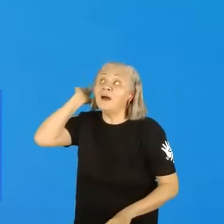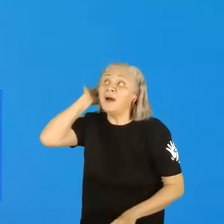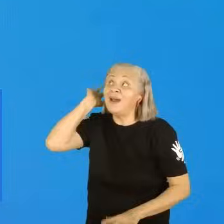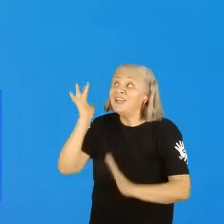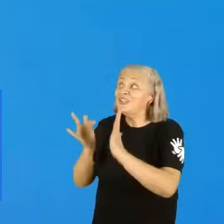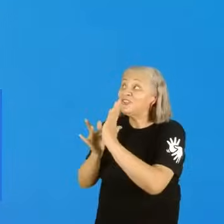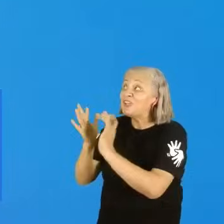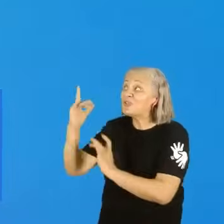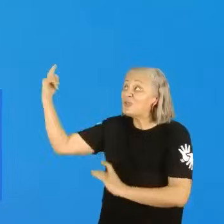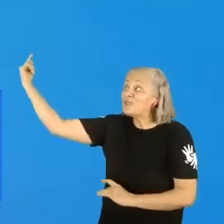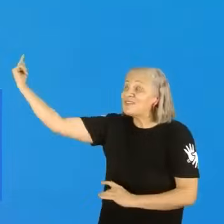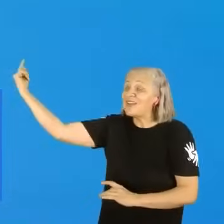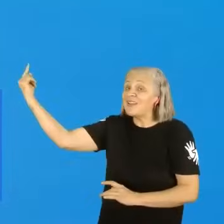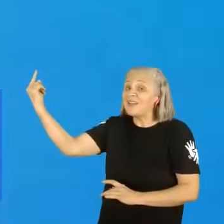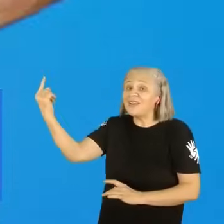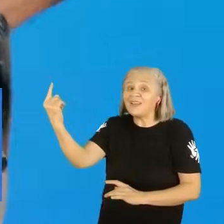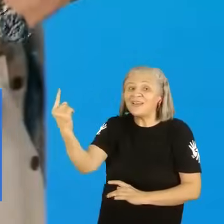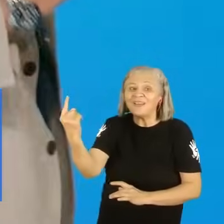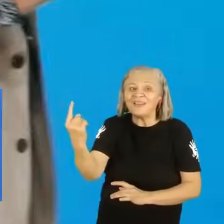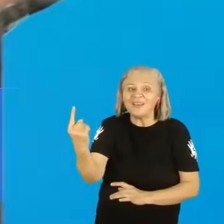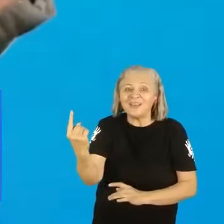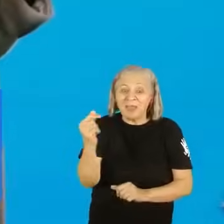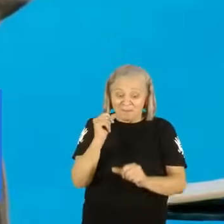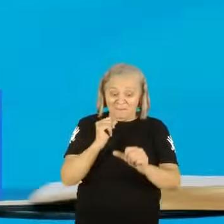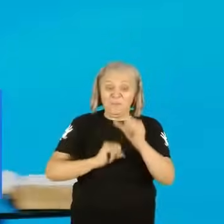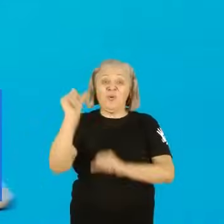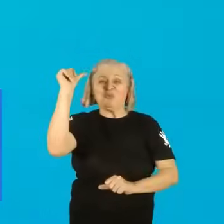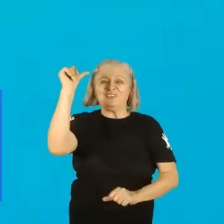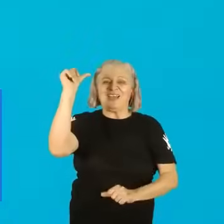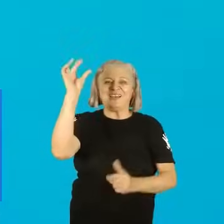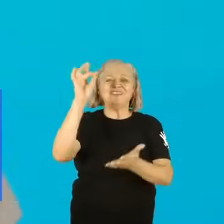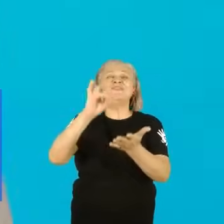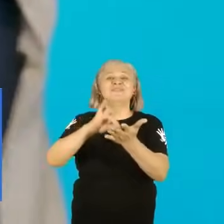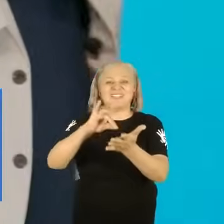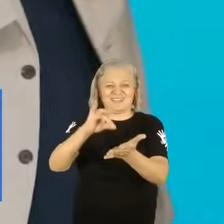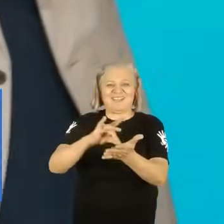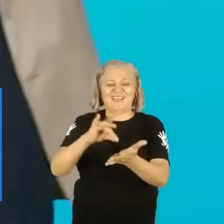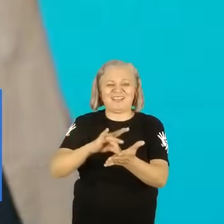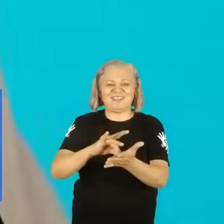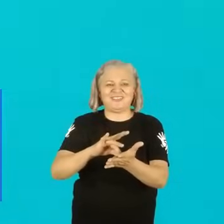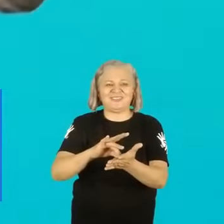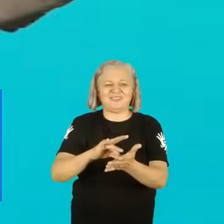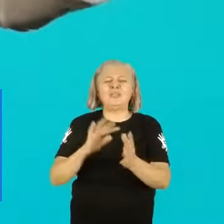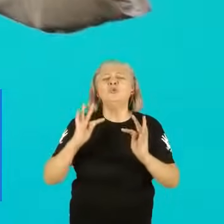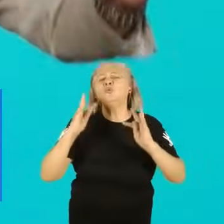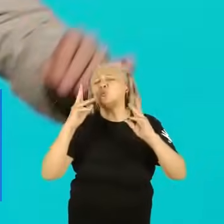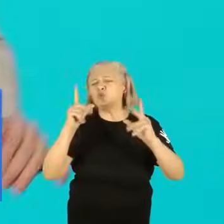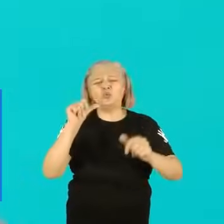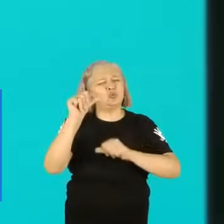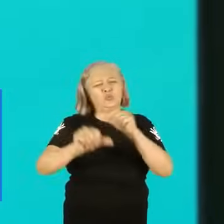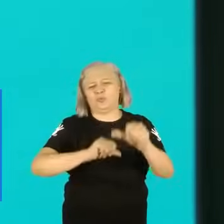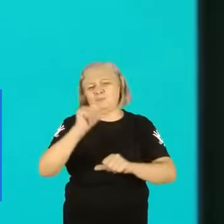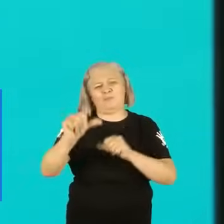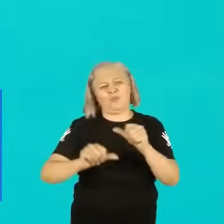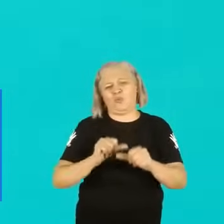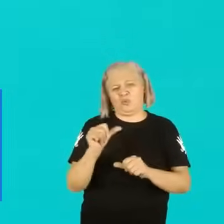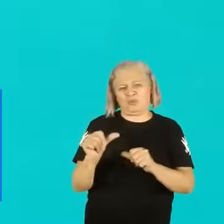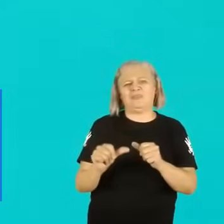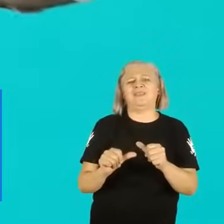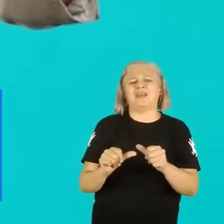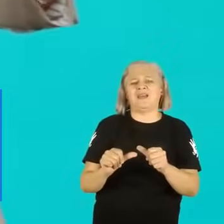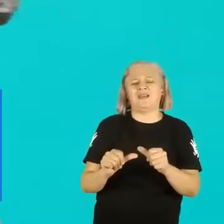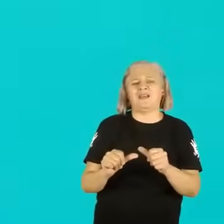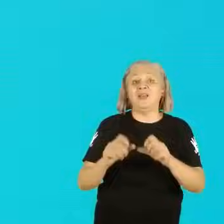ouve de Jesus. Tudo muda na vida de alguém quando a mensagem do Evangelho chega.